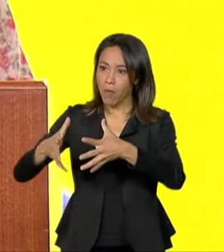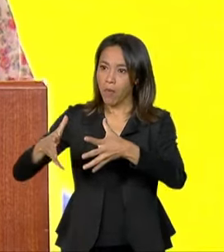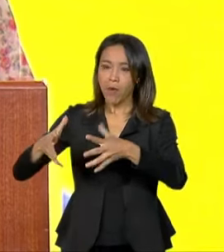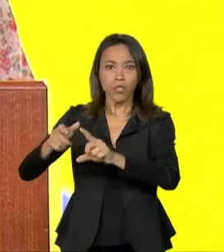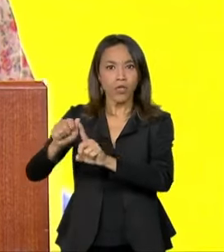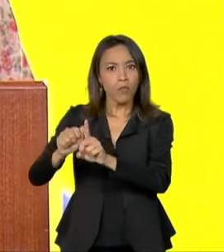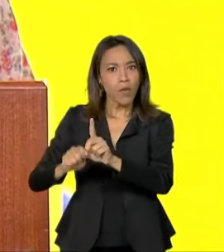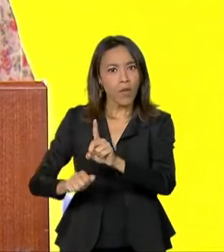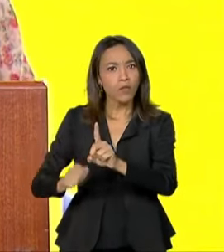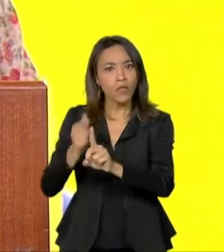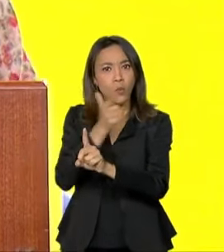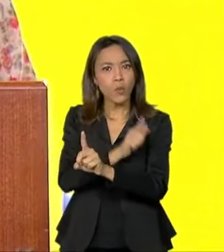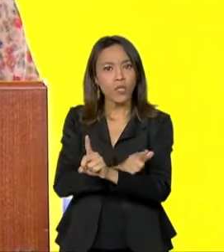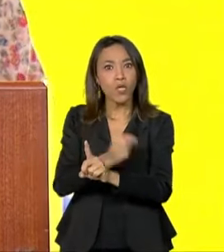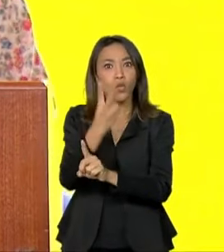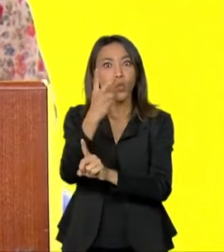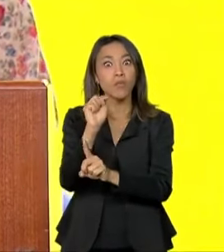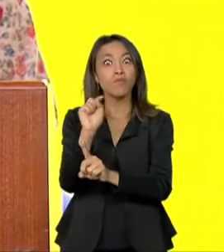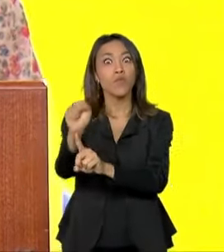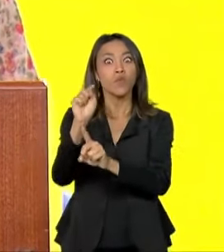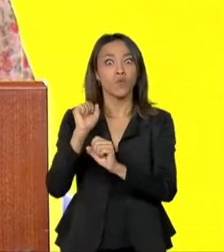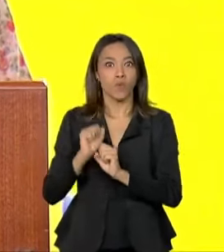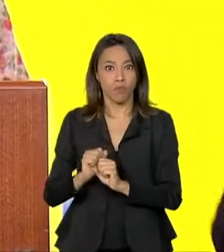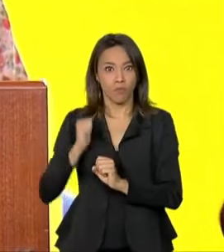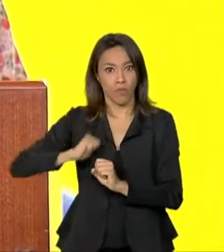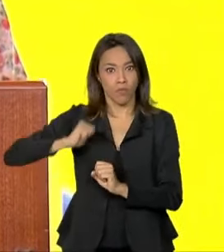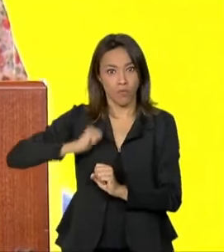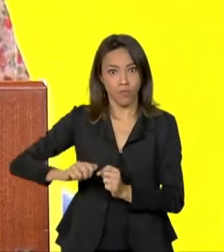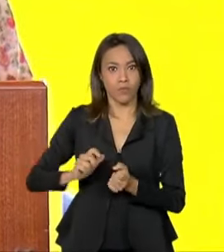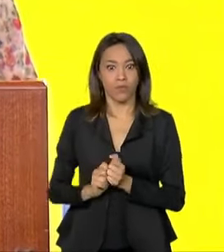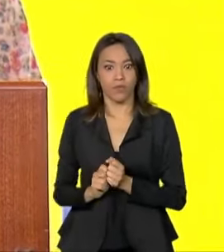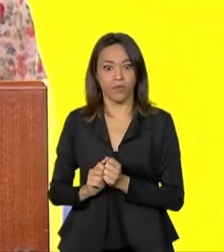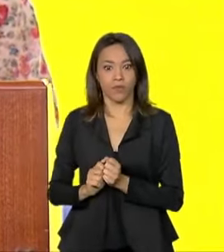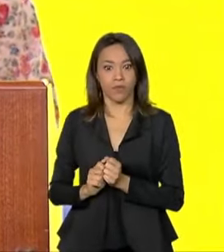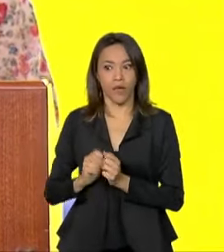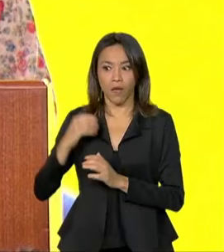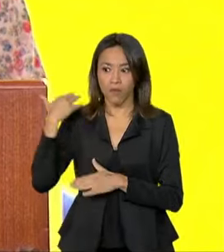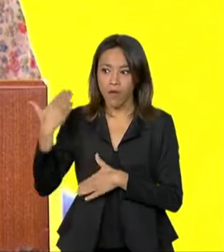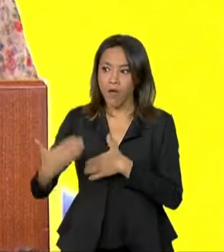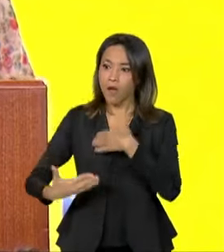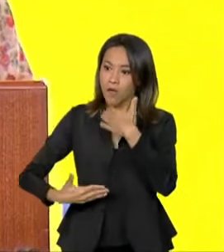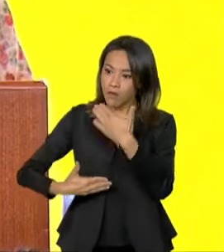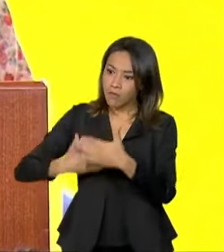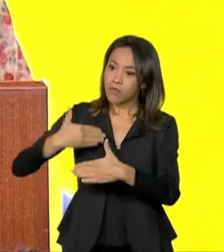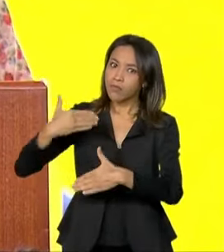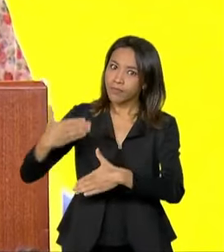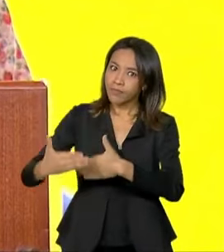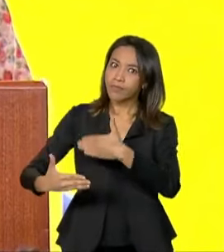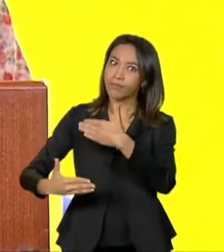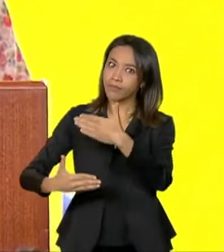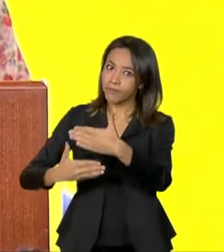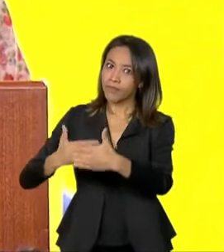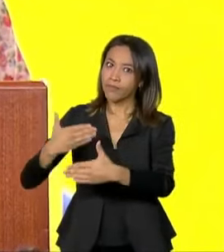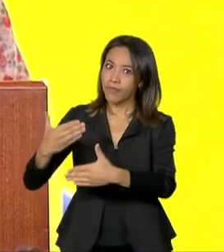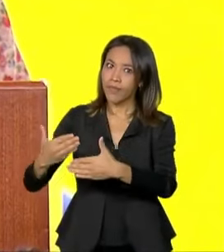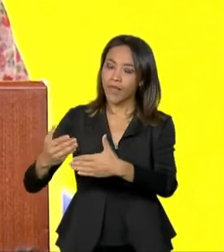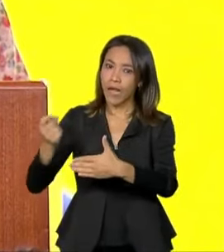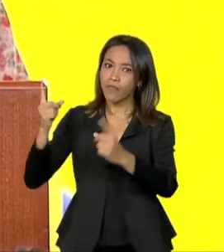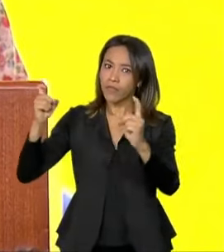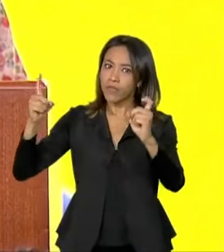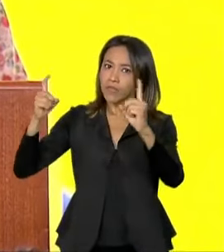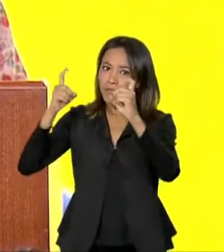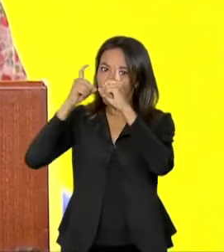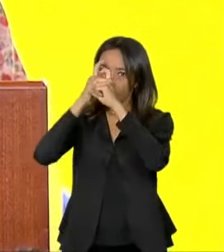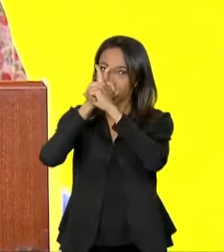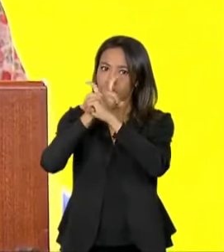gente produzia 2.000 peças. E aí vieram, né, as